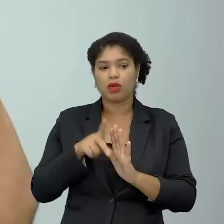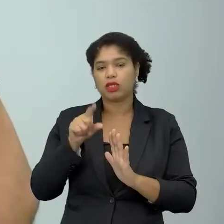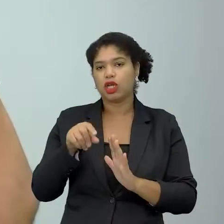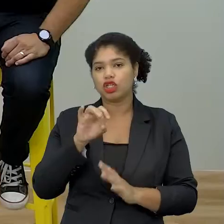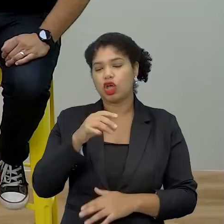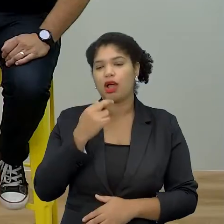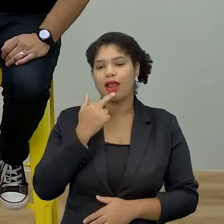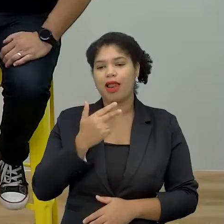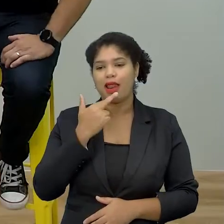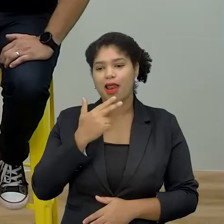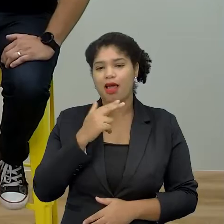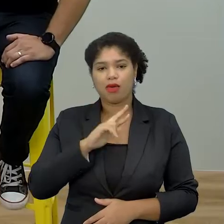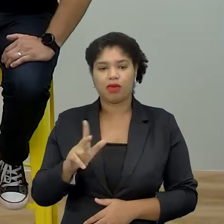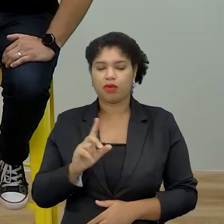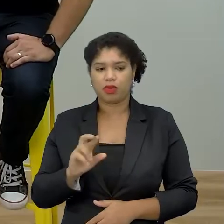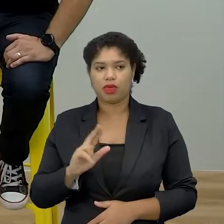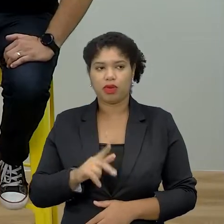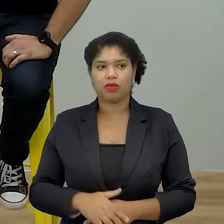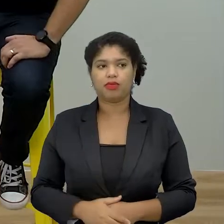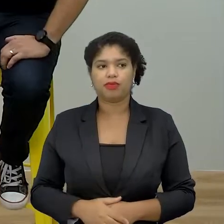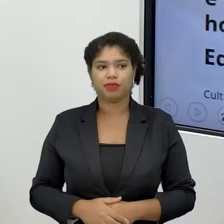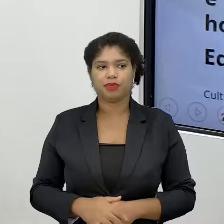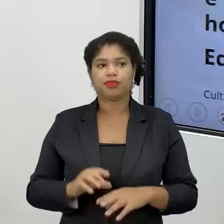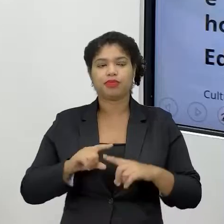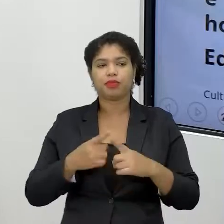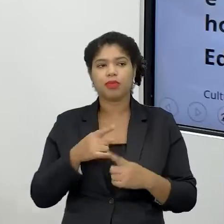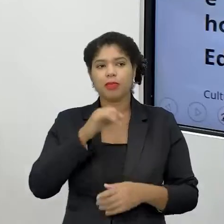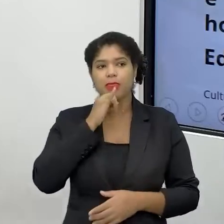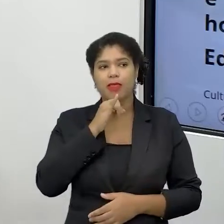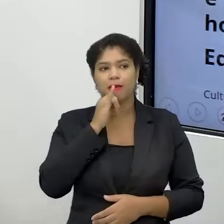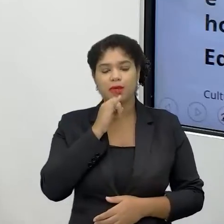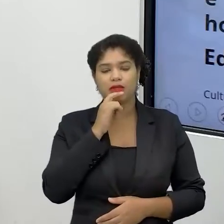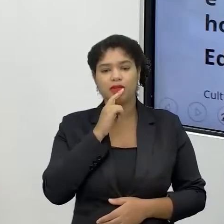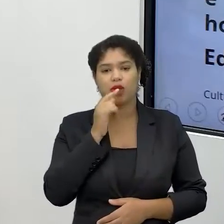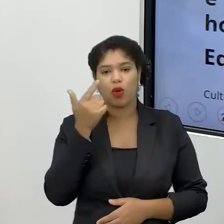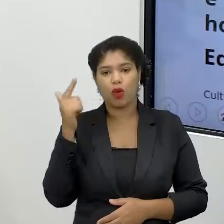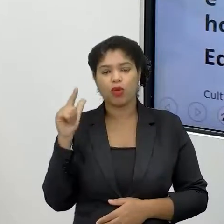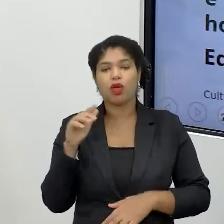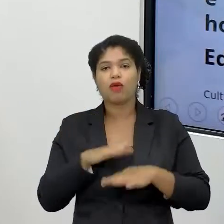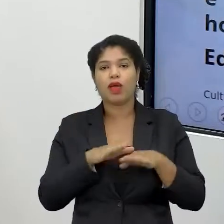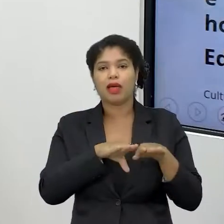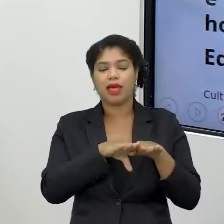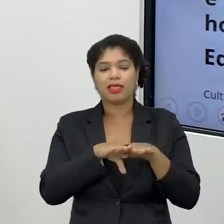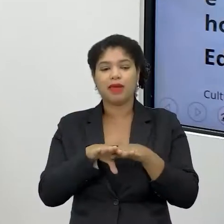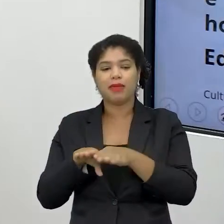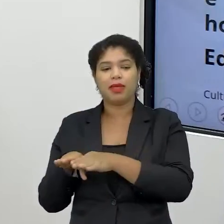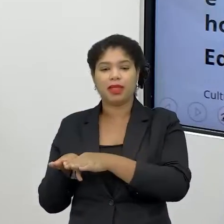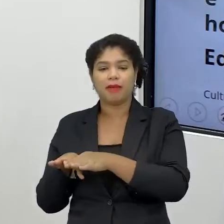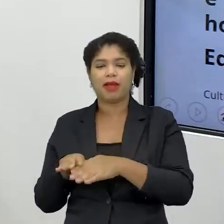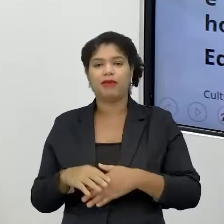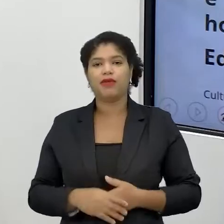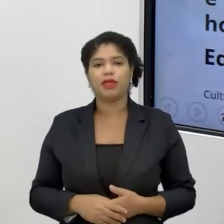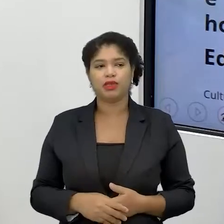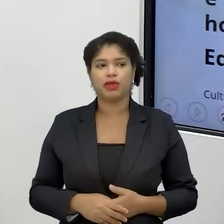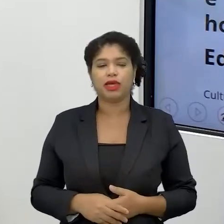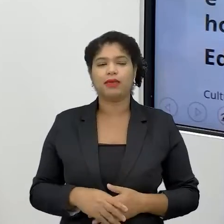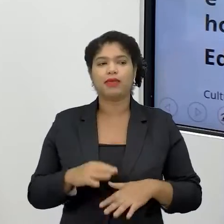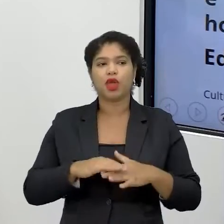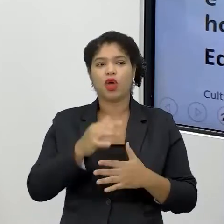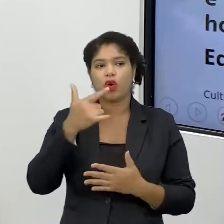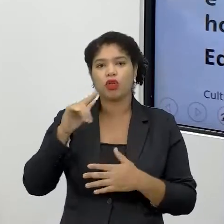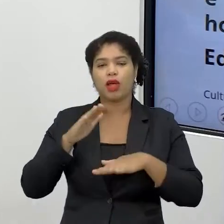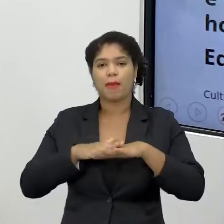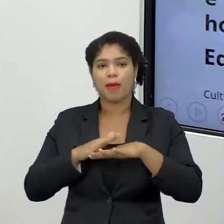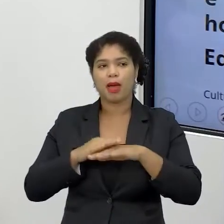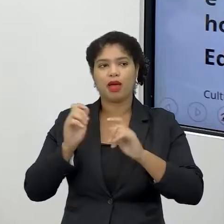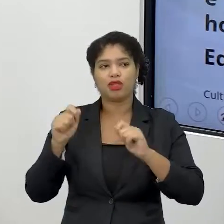a língua falada. Que não envolve apenas a língua. Falada. Porque é igual, talvez você estava falando da língua padrão. Isso é algo que é muito importante para a cultura,